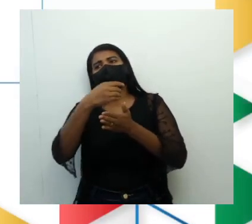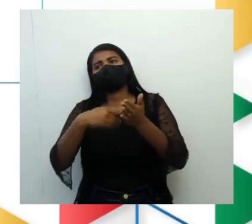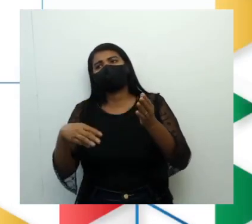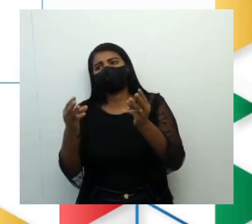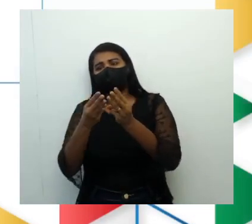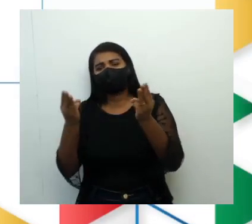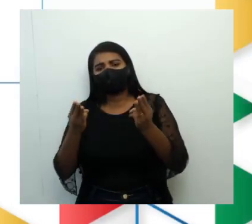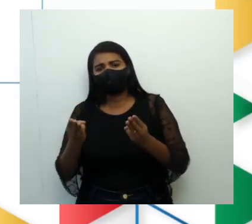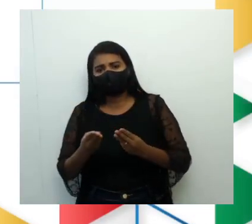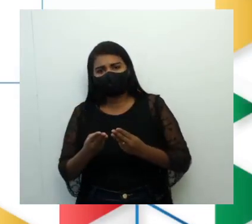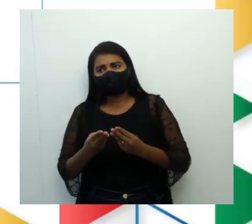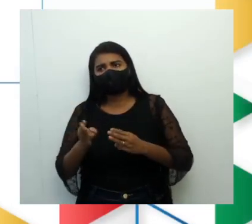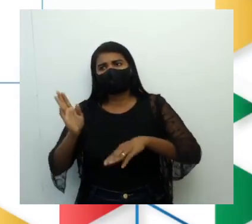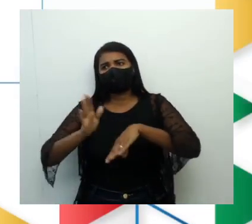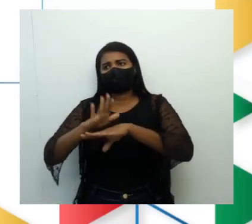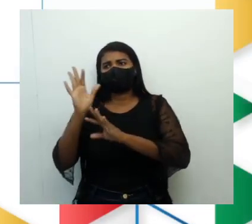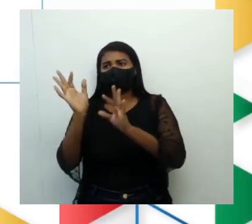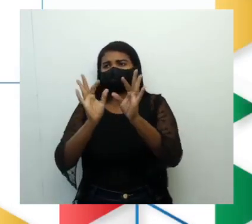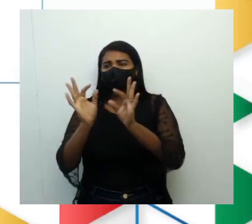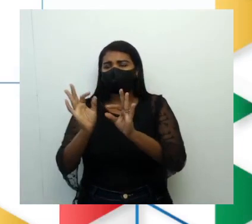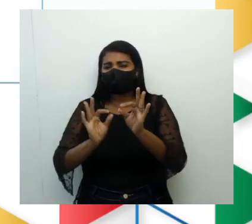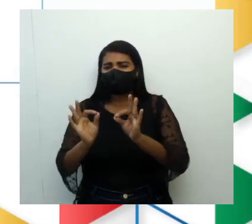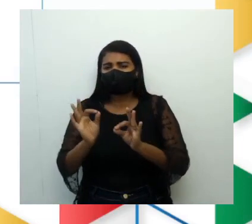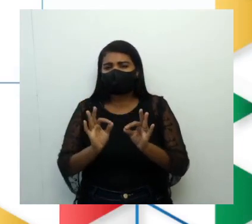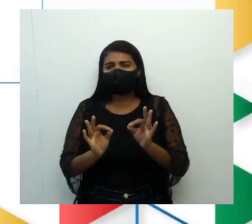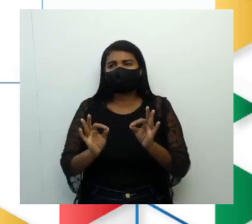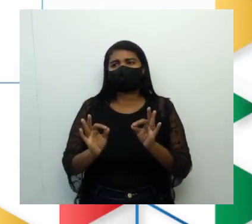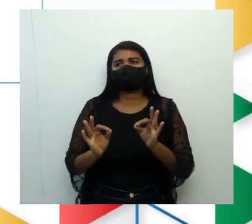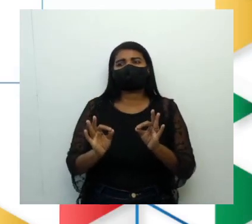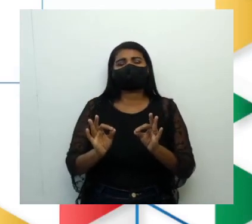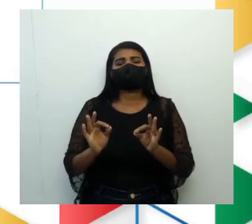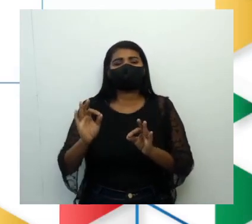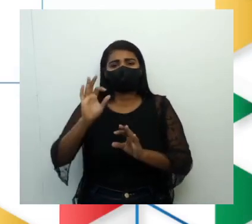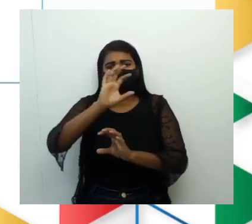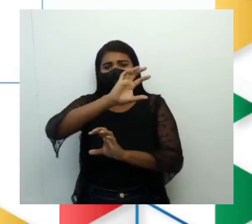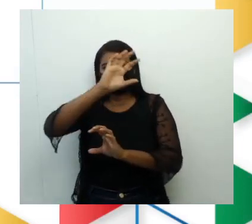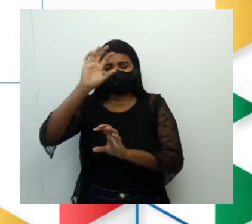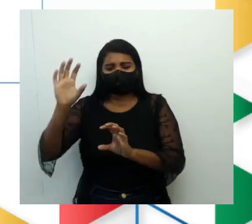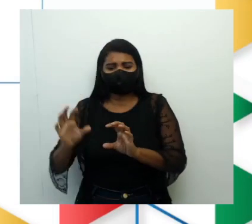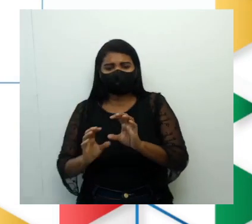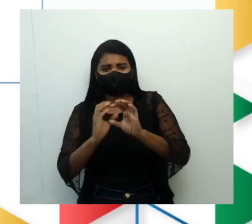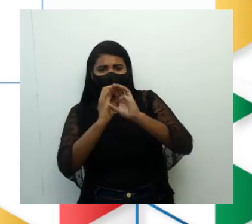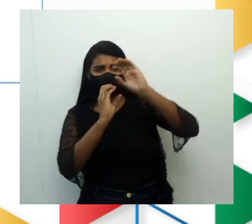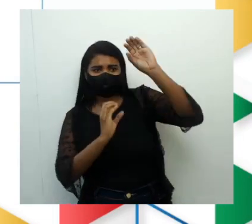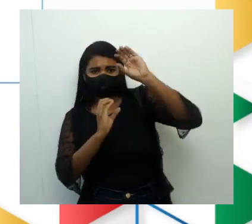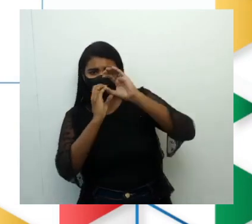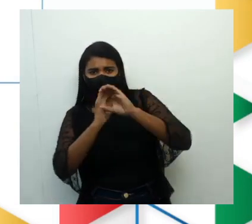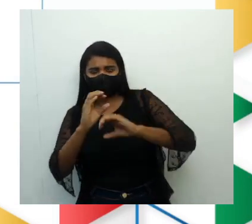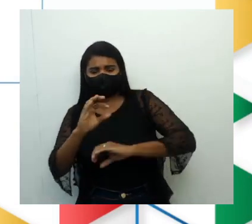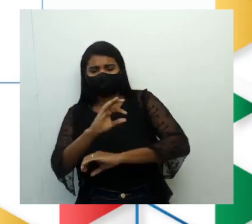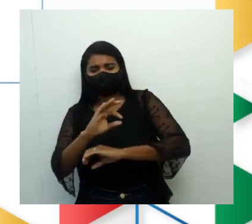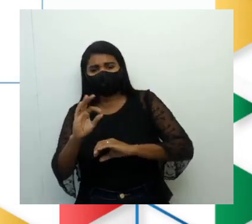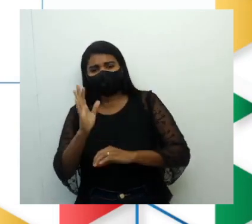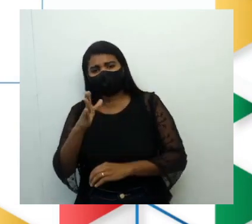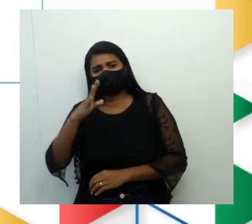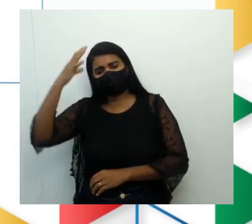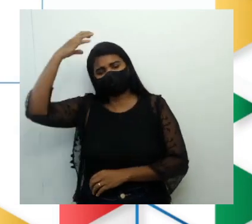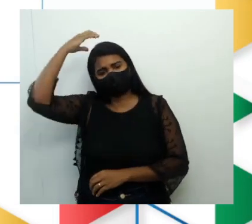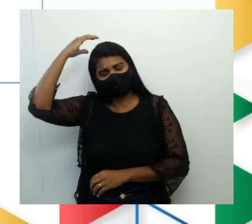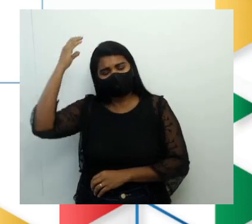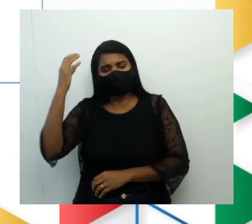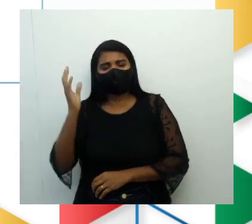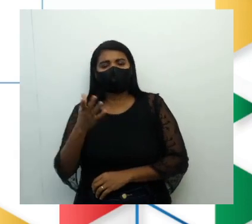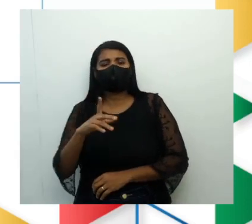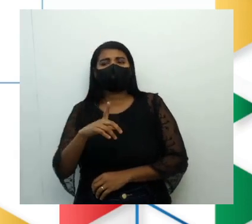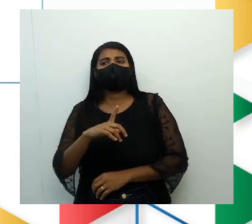mais precisos. Ele já começou a fazer um mapeamento, porque ele tinha geógrafo lá no reino dele. Sabendo que os espanhóis não deixavam